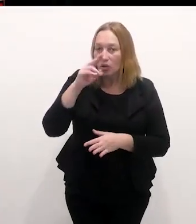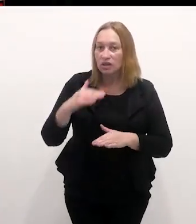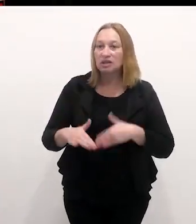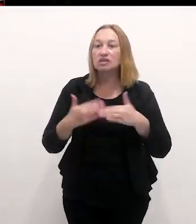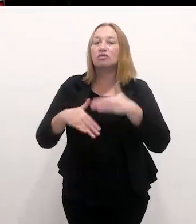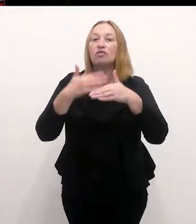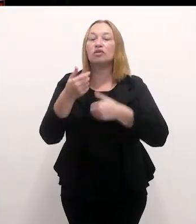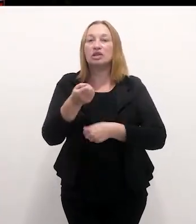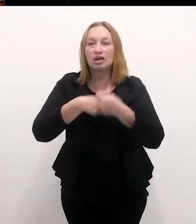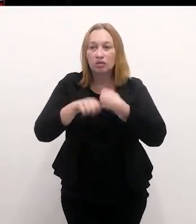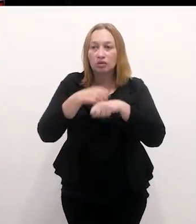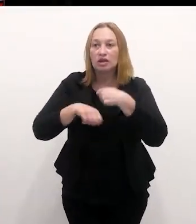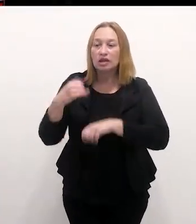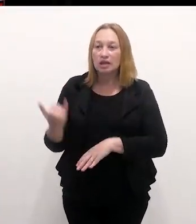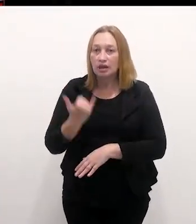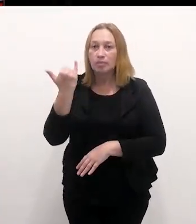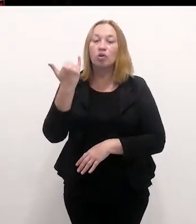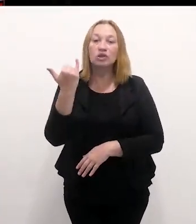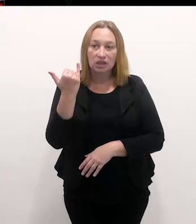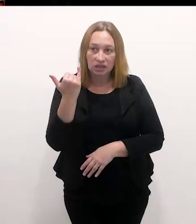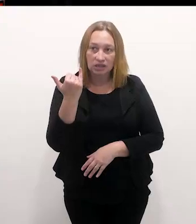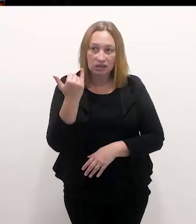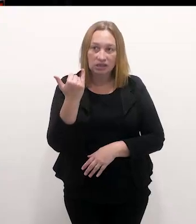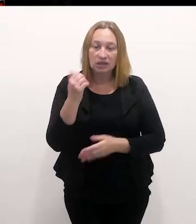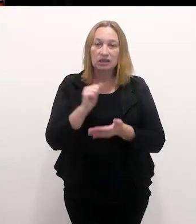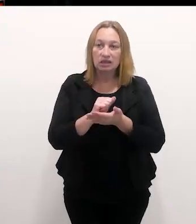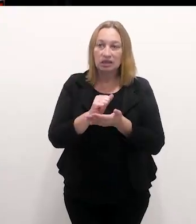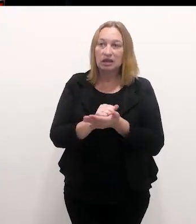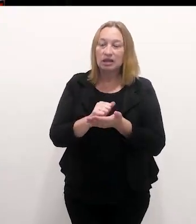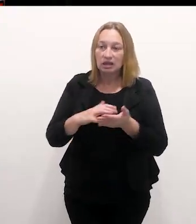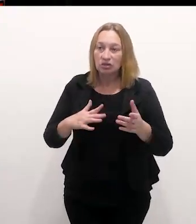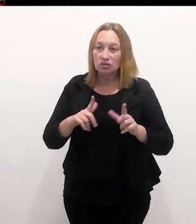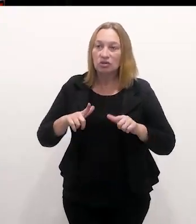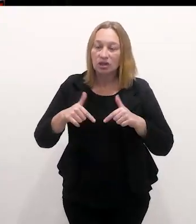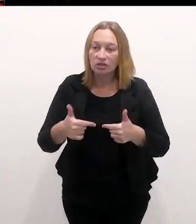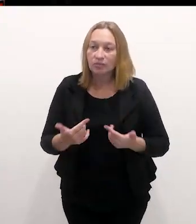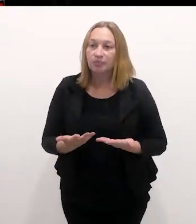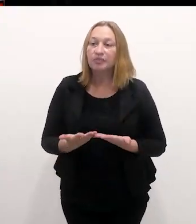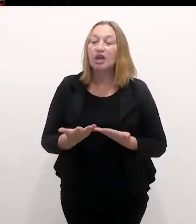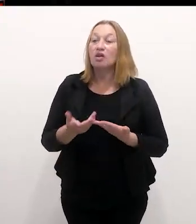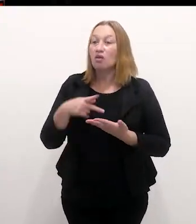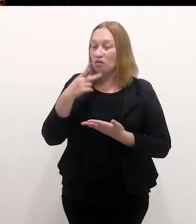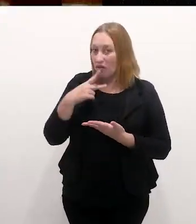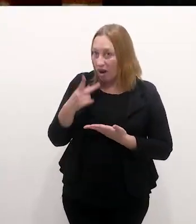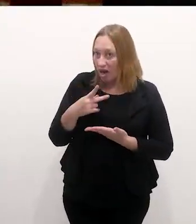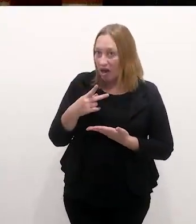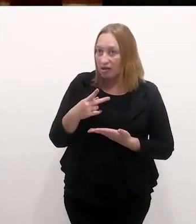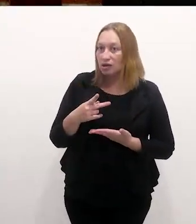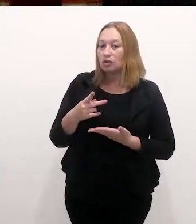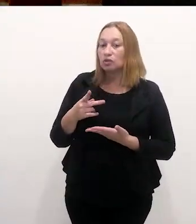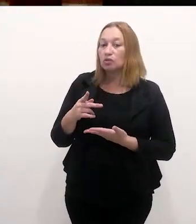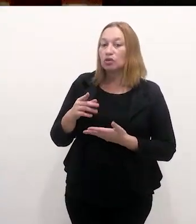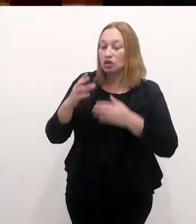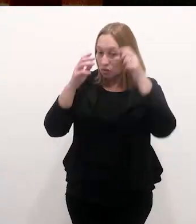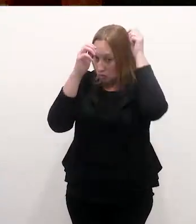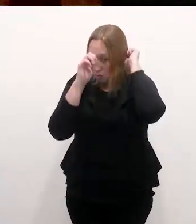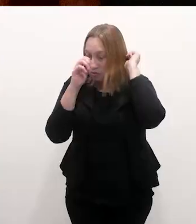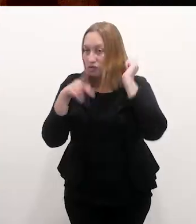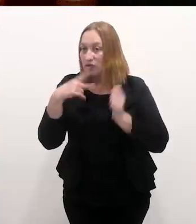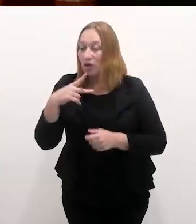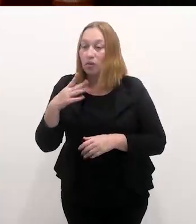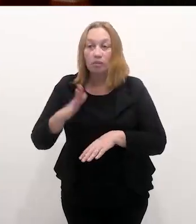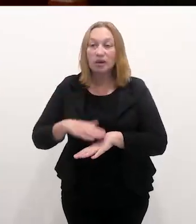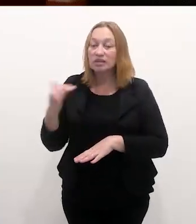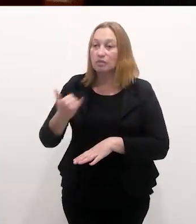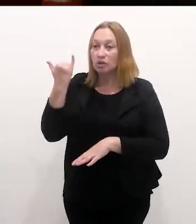da história desse desenvolvimento econômico e a importância dele a título de integração? Eu vou salientar, além do que o Cônsul